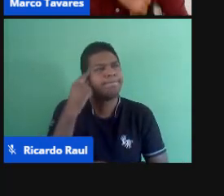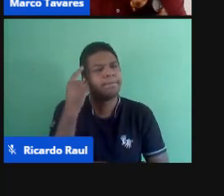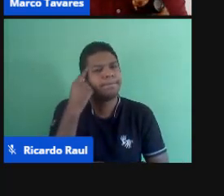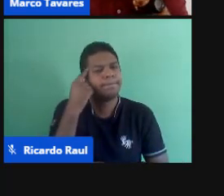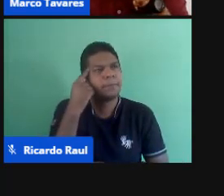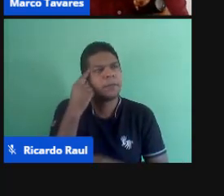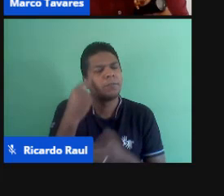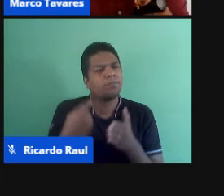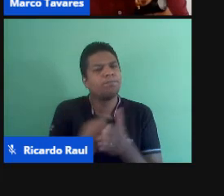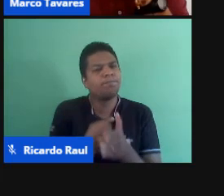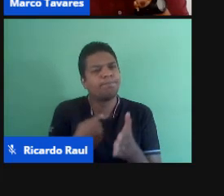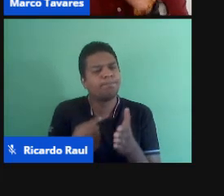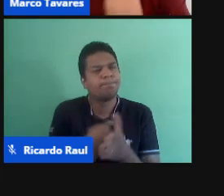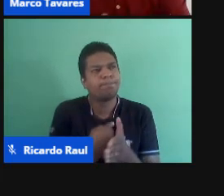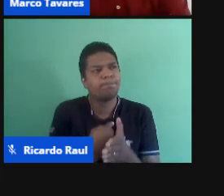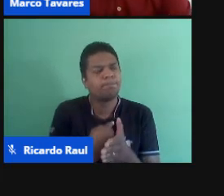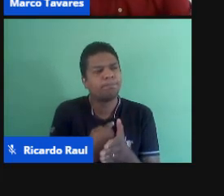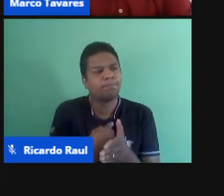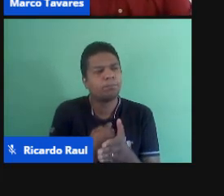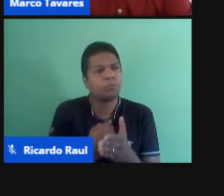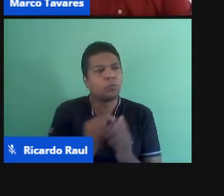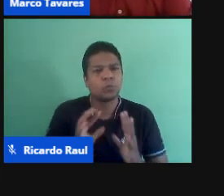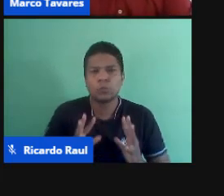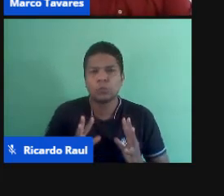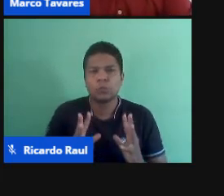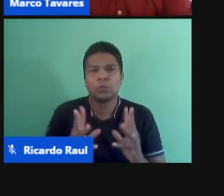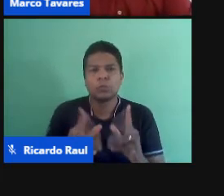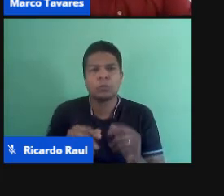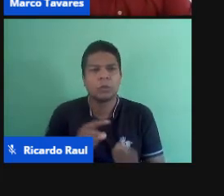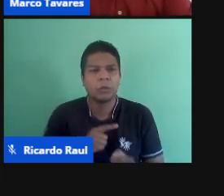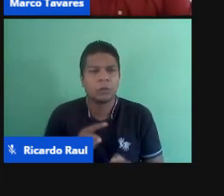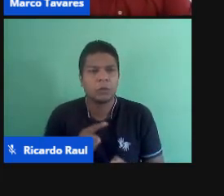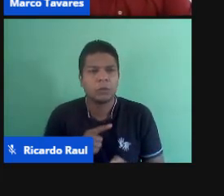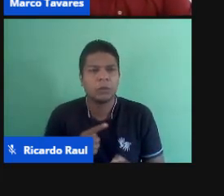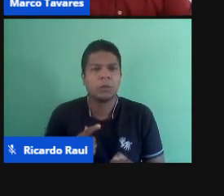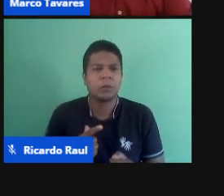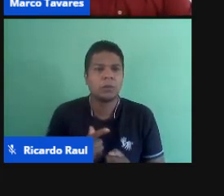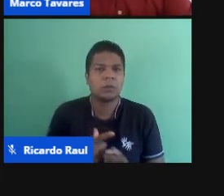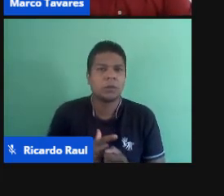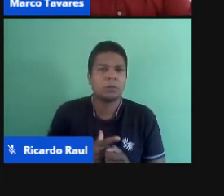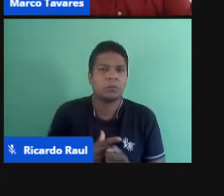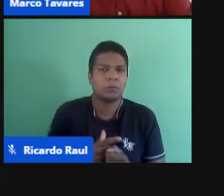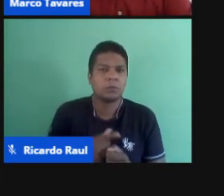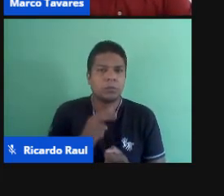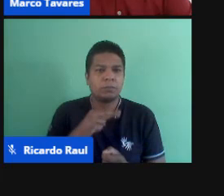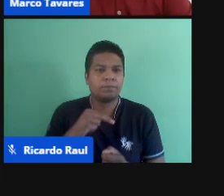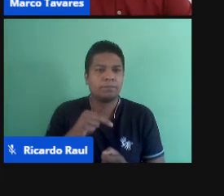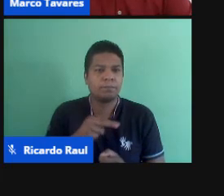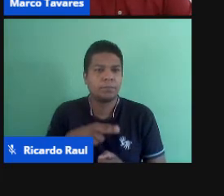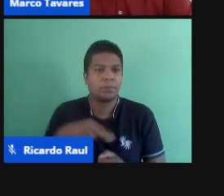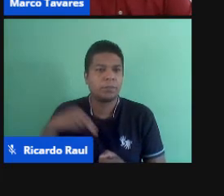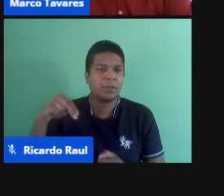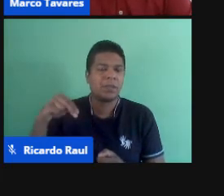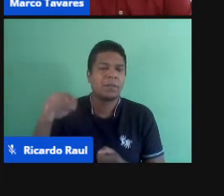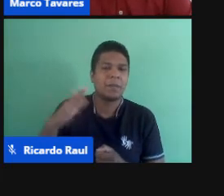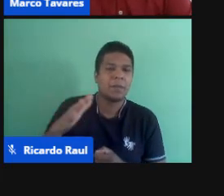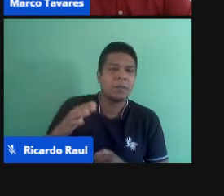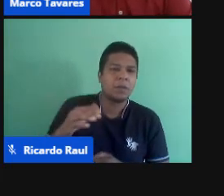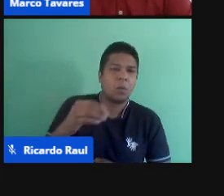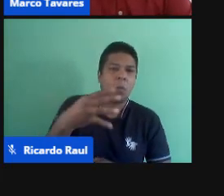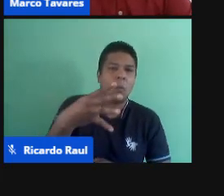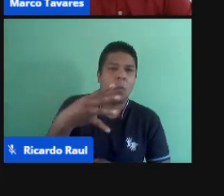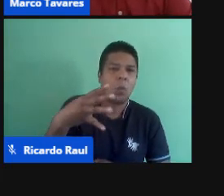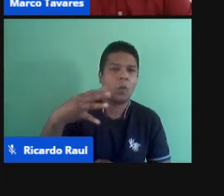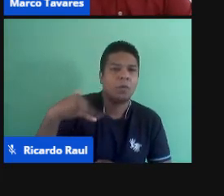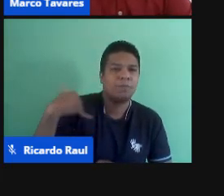me perguntando com tudo isso, e eu tenho um netinho pequenininho, de quase 4 anos, e que